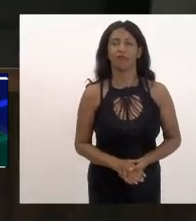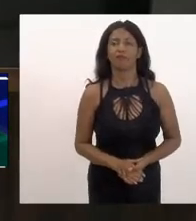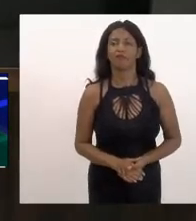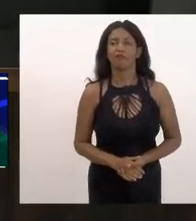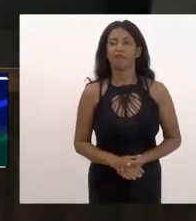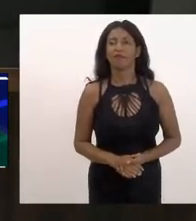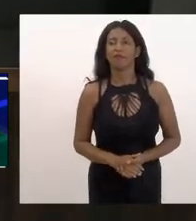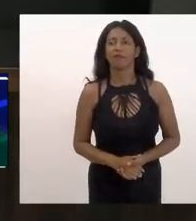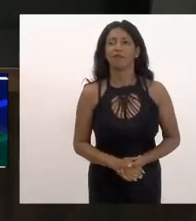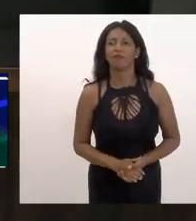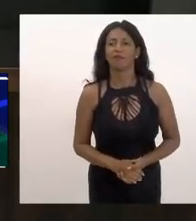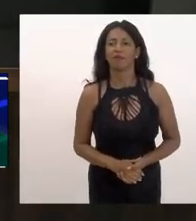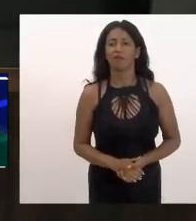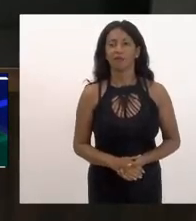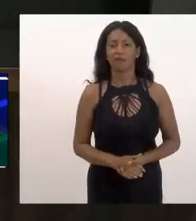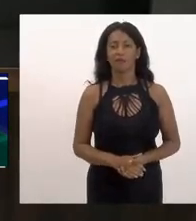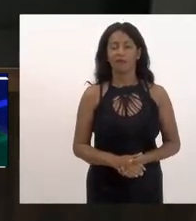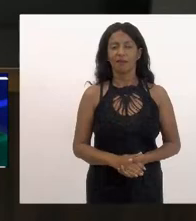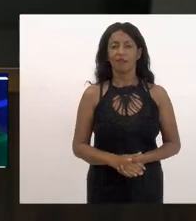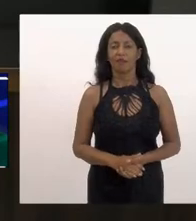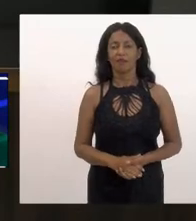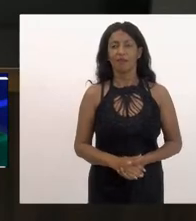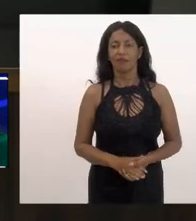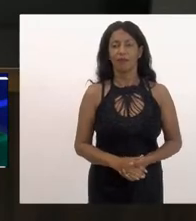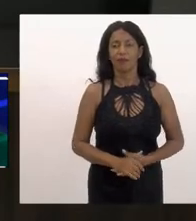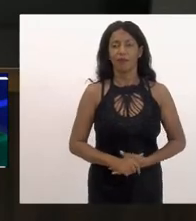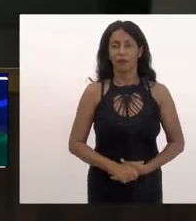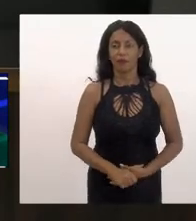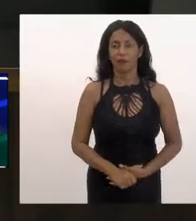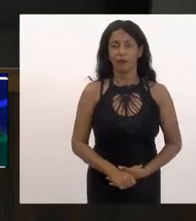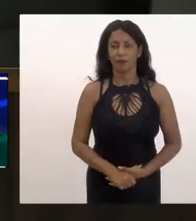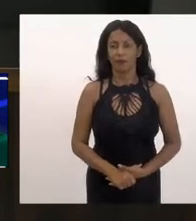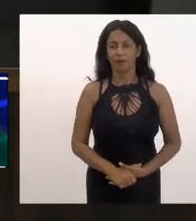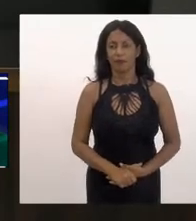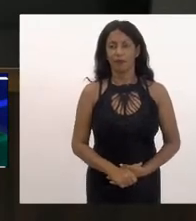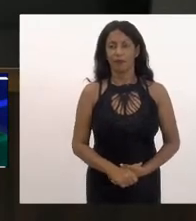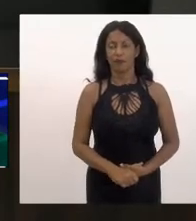Deputada Rosane Félix.